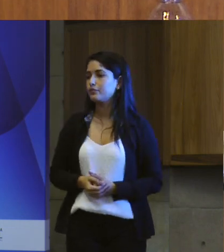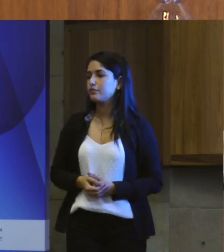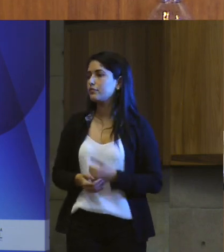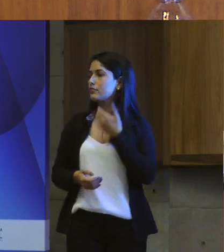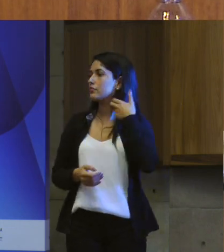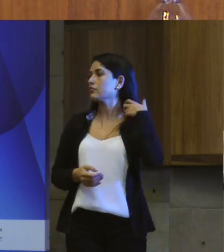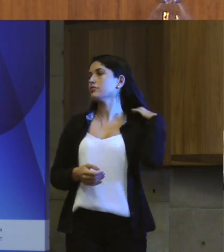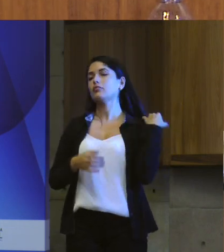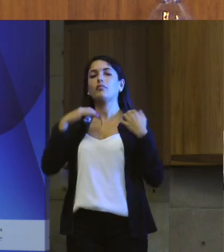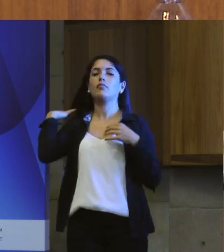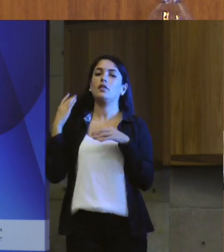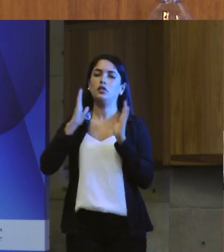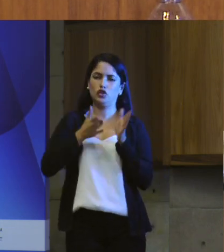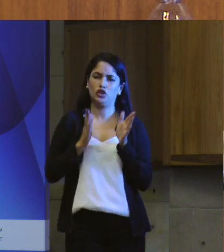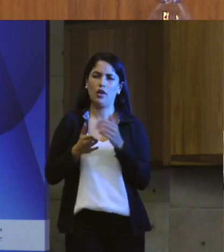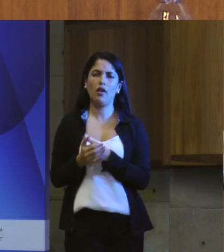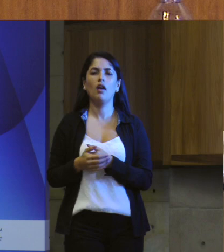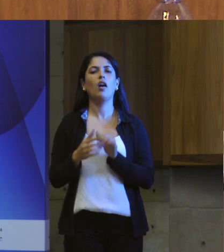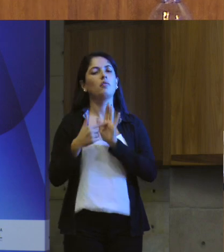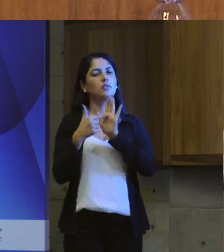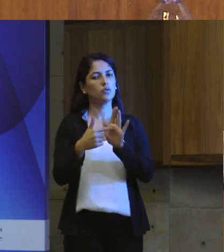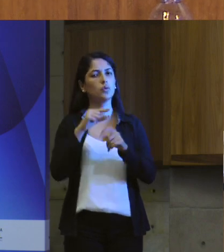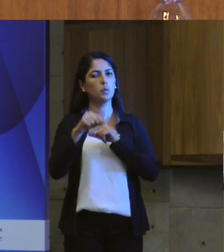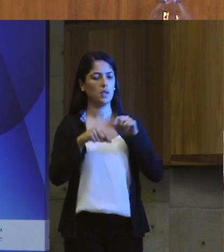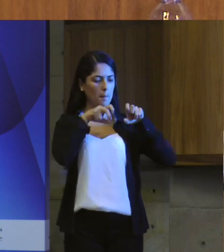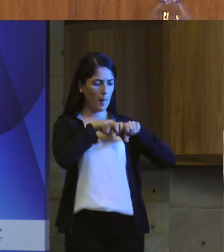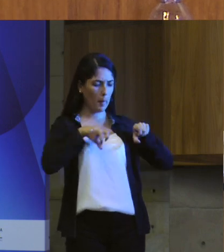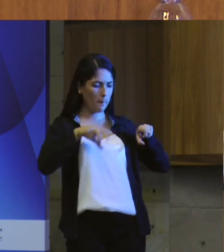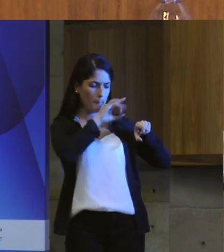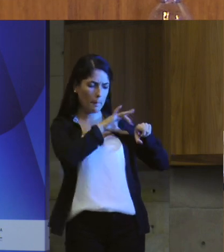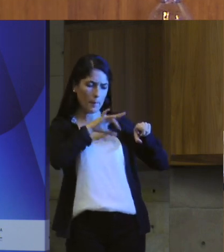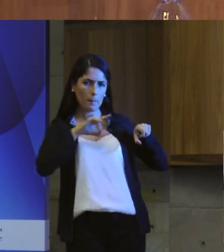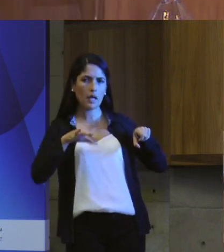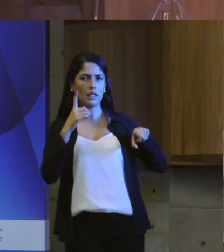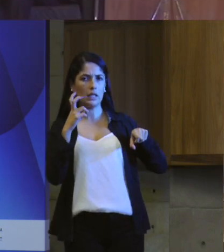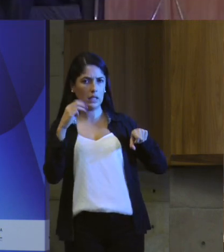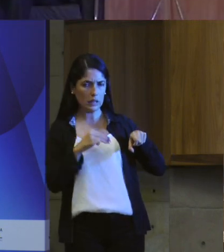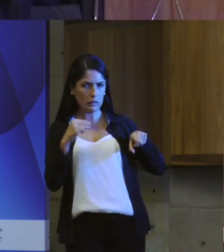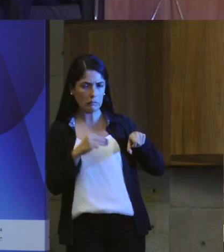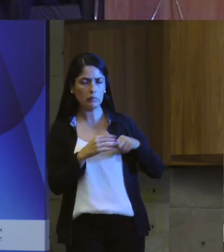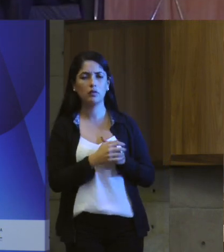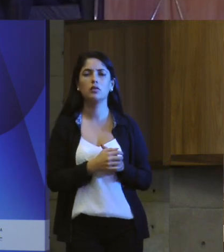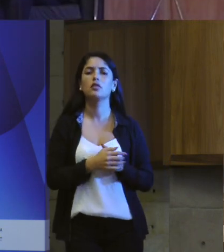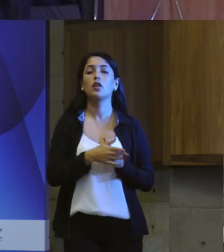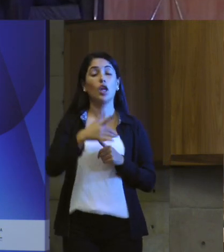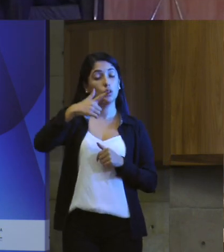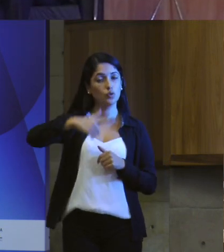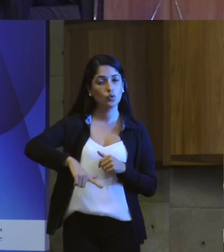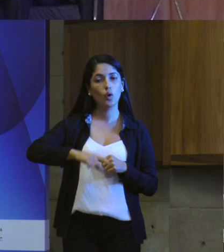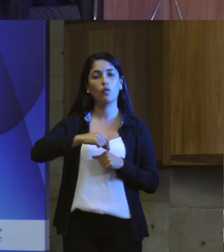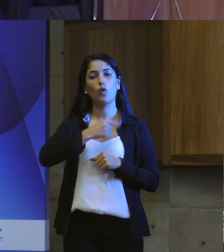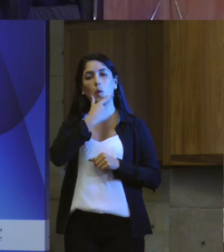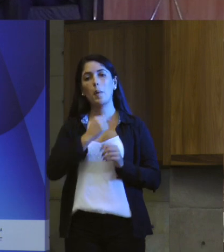já apresentando os expositores teremos a novamente o